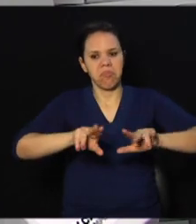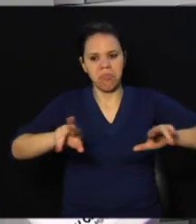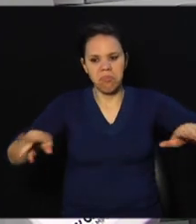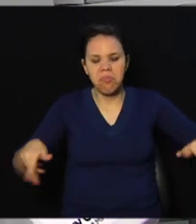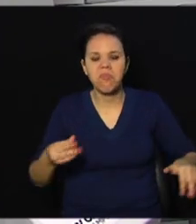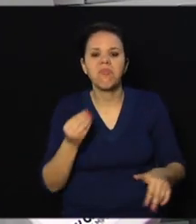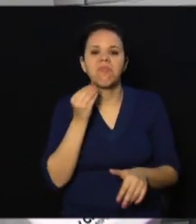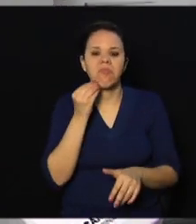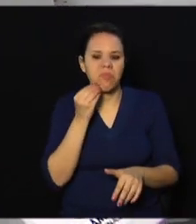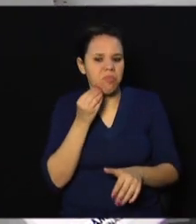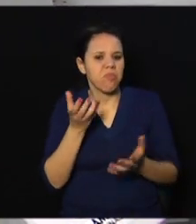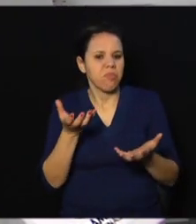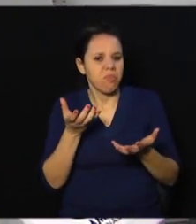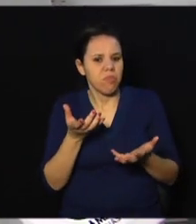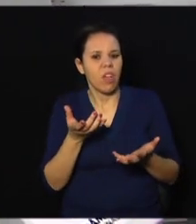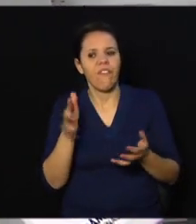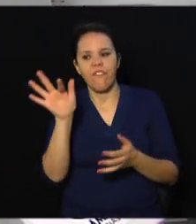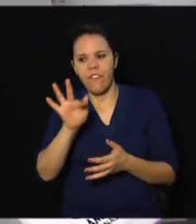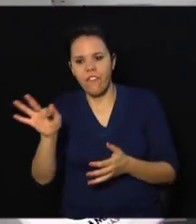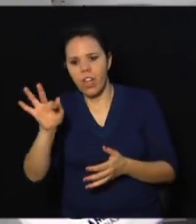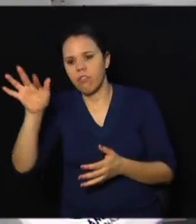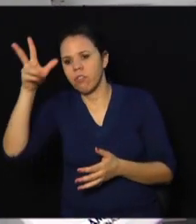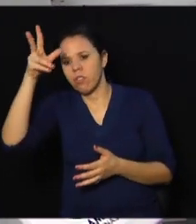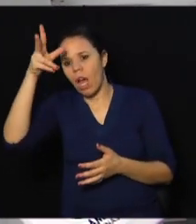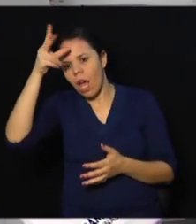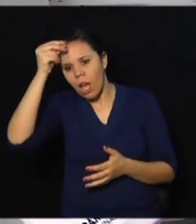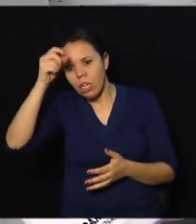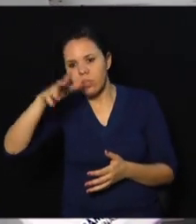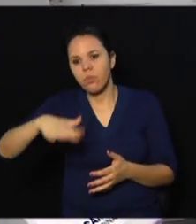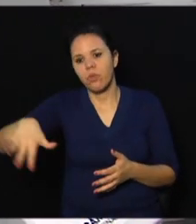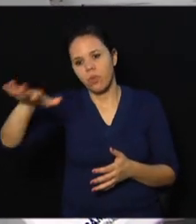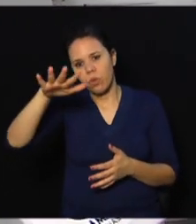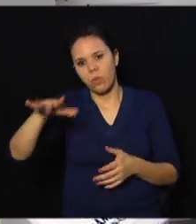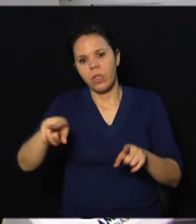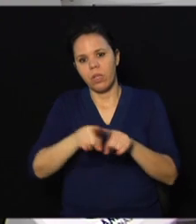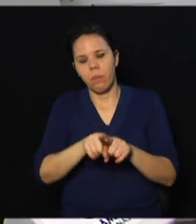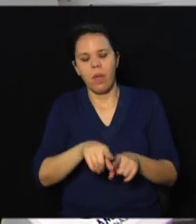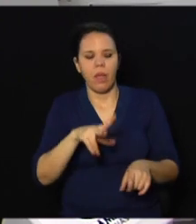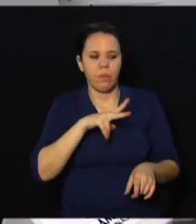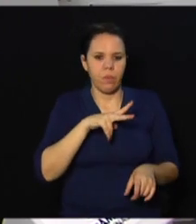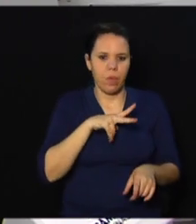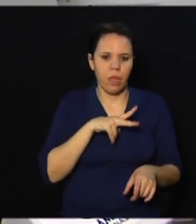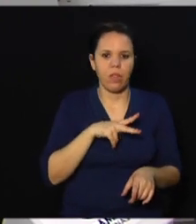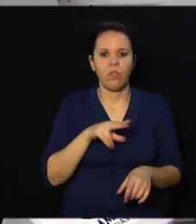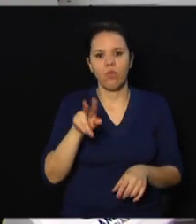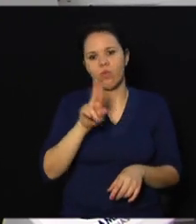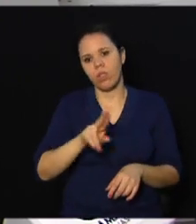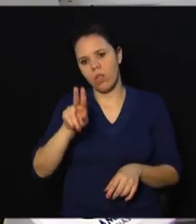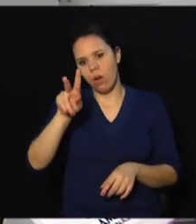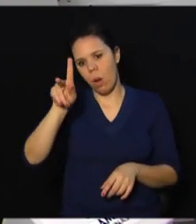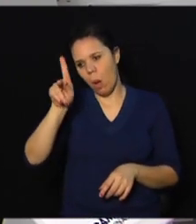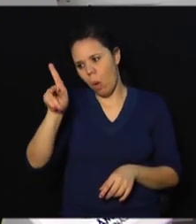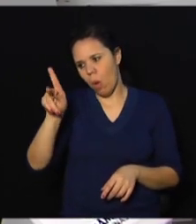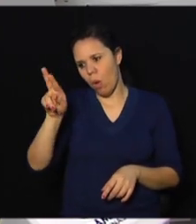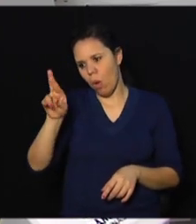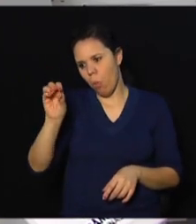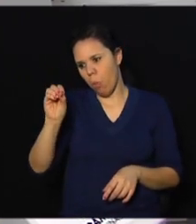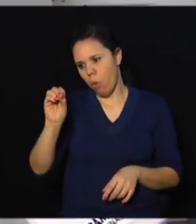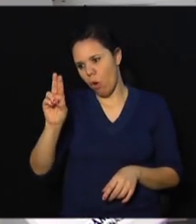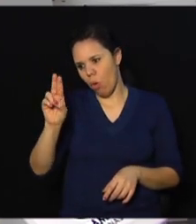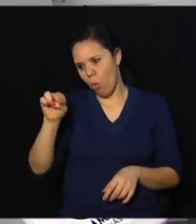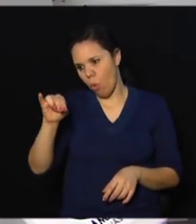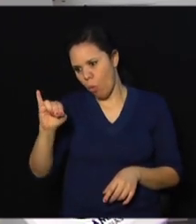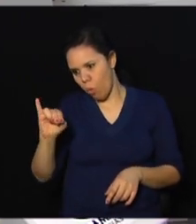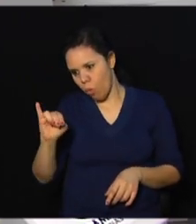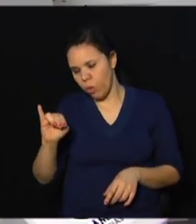as universidades, tanto públicas quanto privadas, através do ProUni e algumas outras também que aceitam a nota do Enem.